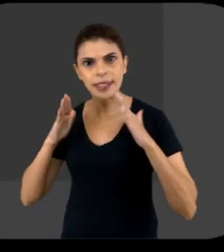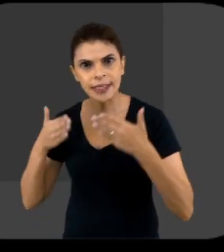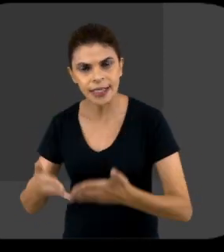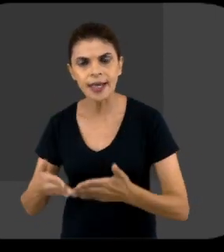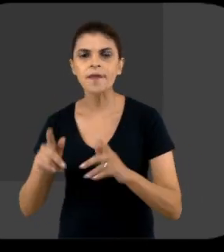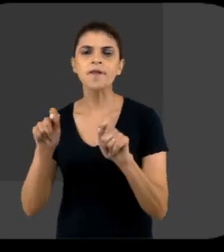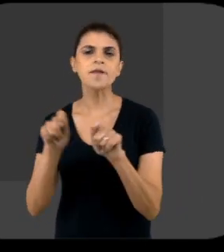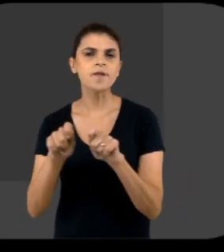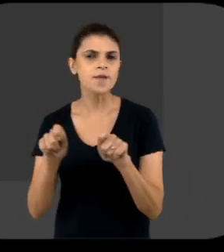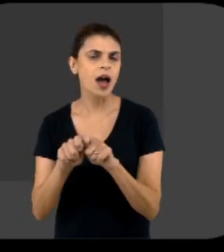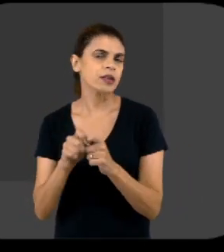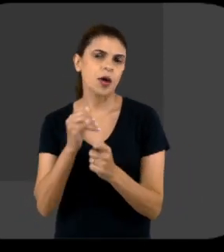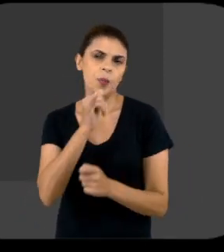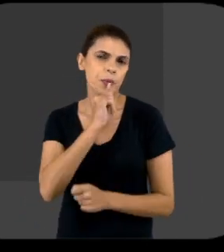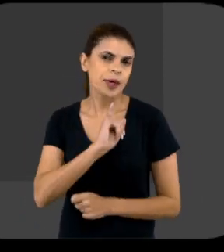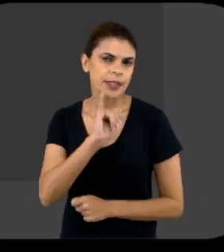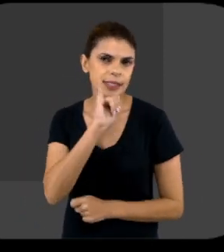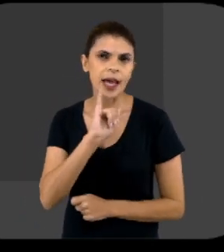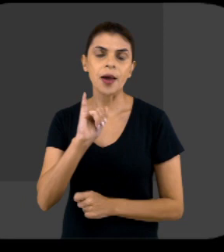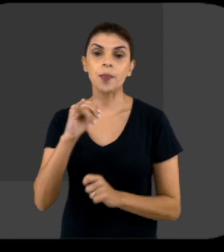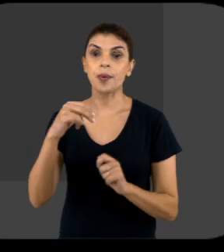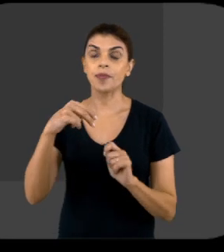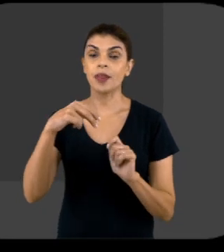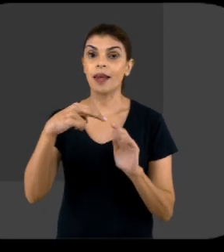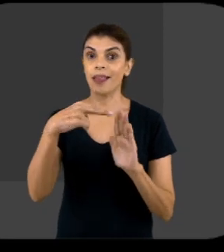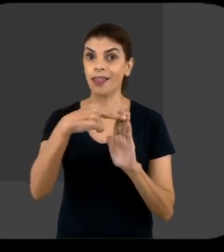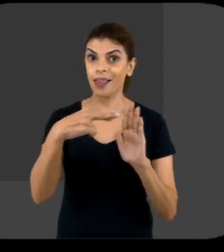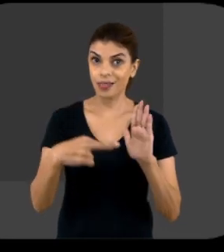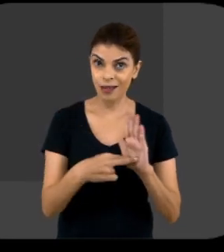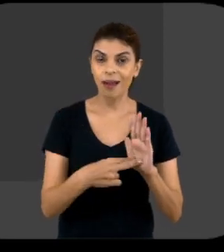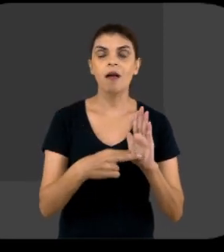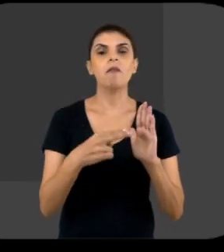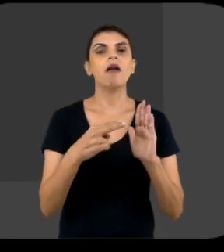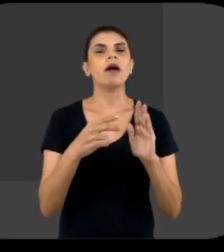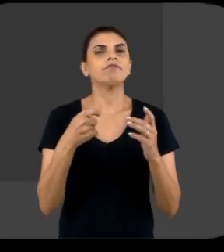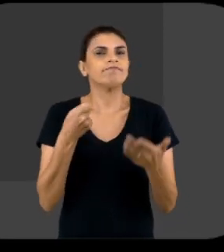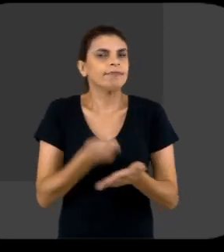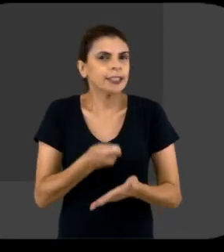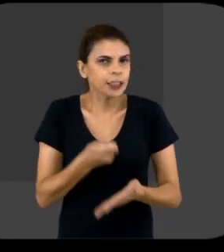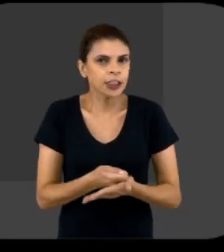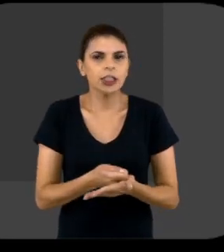de determinada instituição, como, por exemplo, normas e requisitos